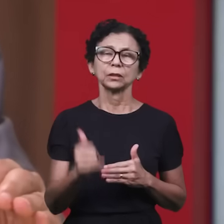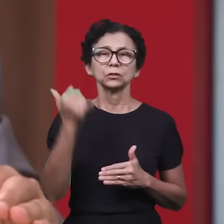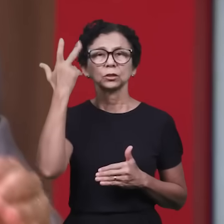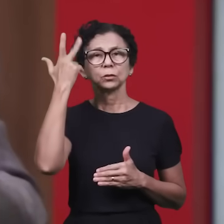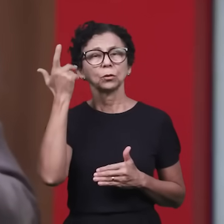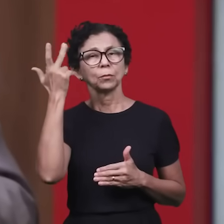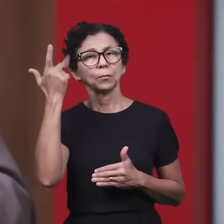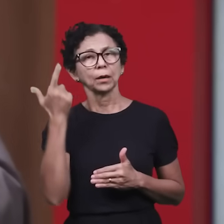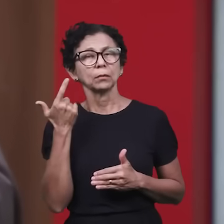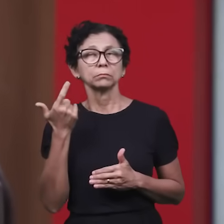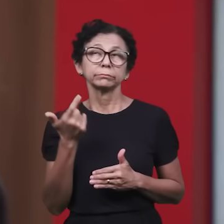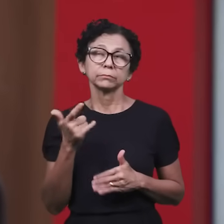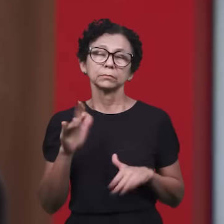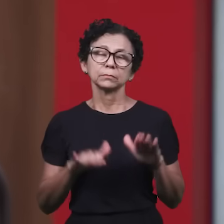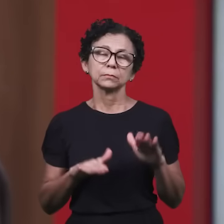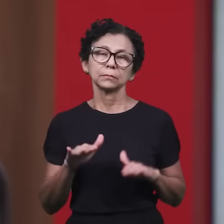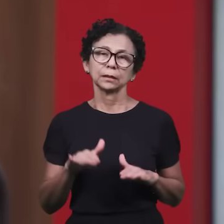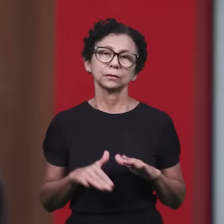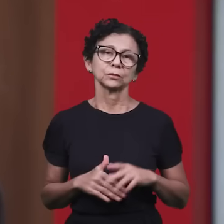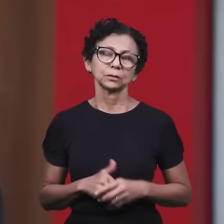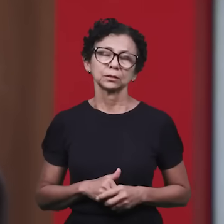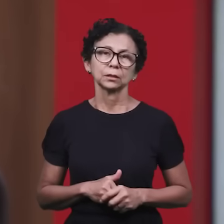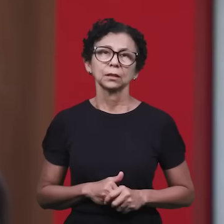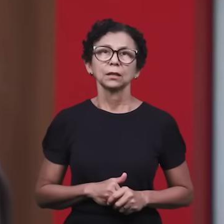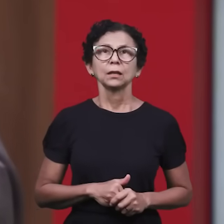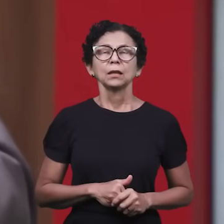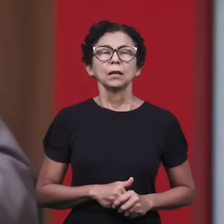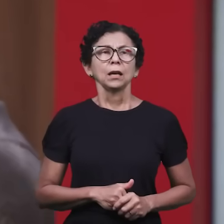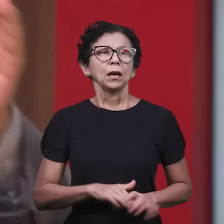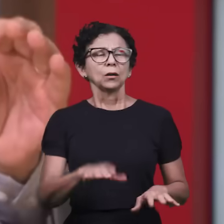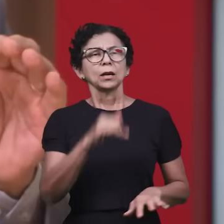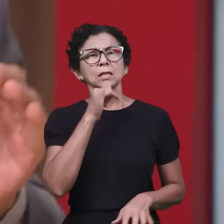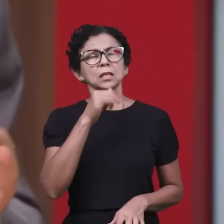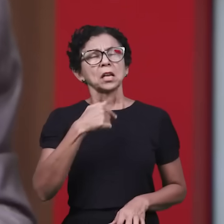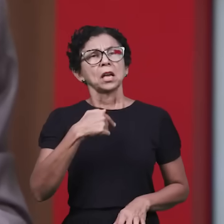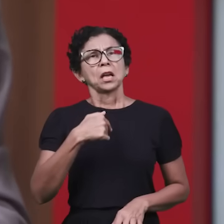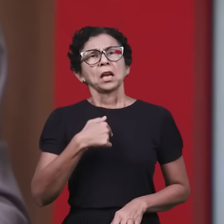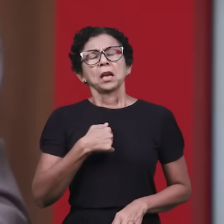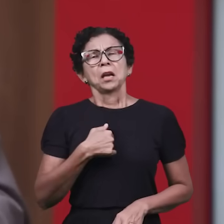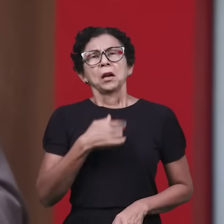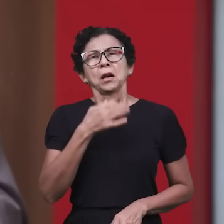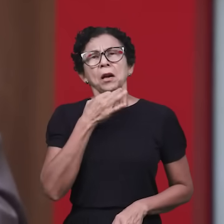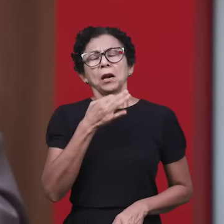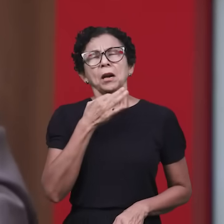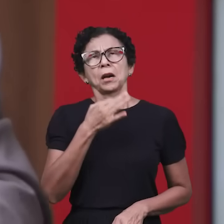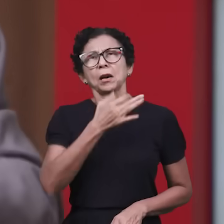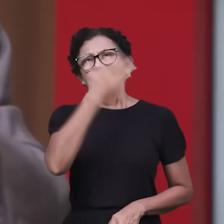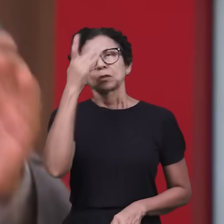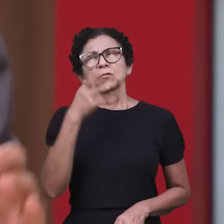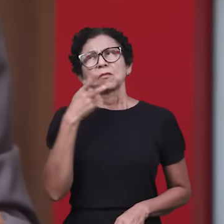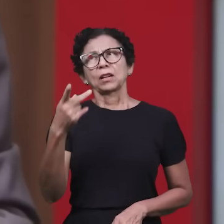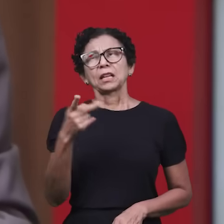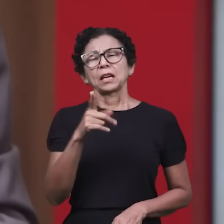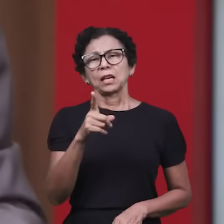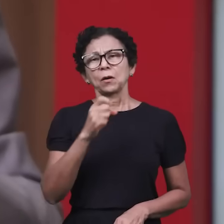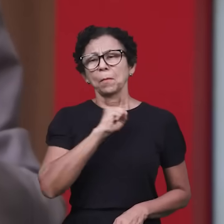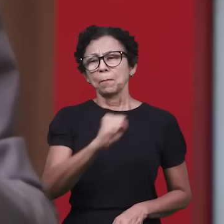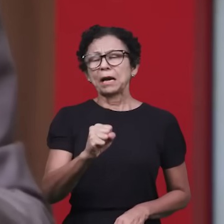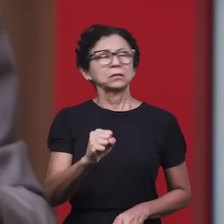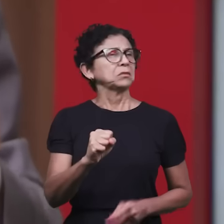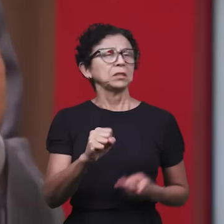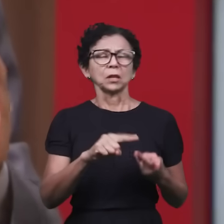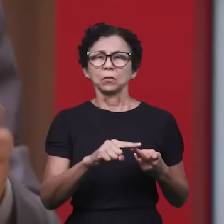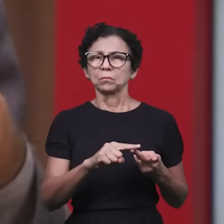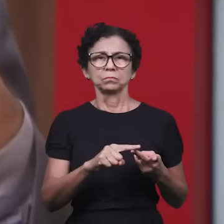a guardar. Quando você guarda o ensino do Senhor, você está em obediência. Você não guardou o ensino, você está em desobediência,